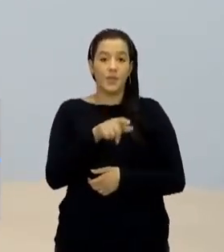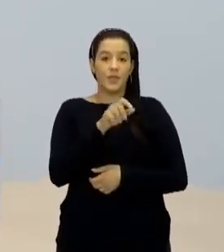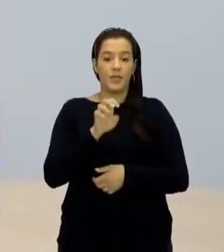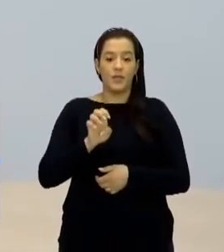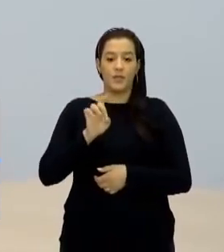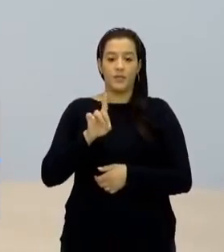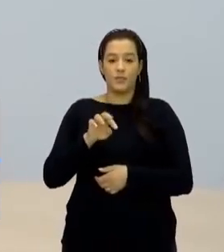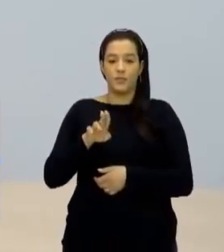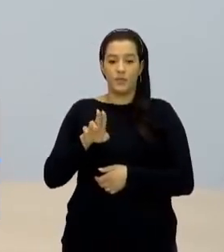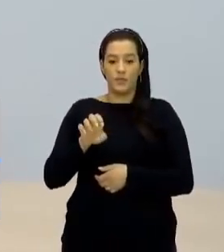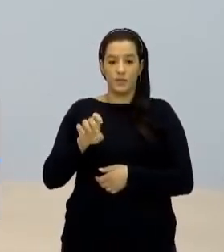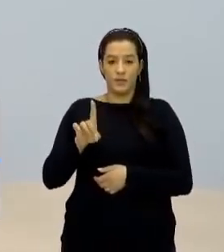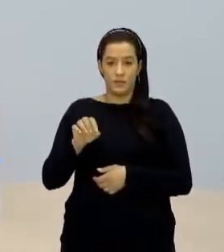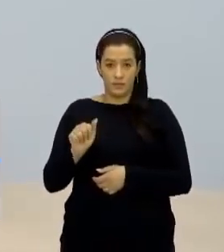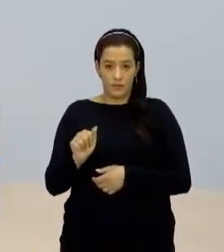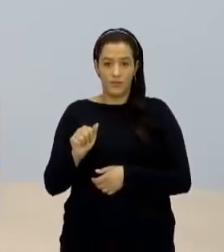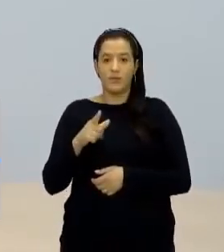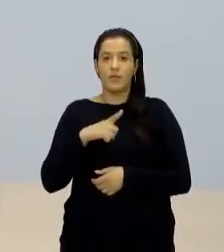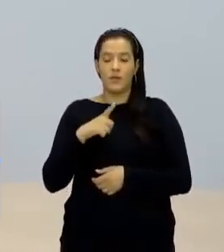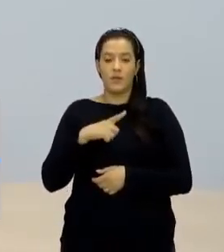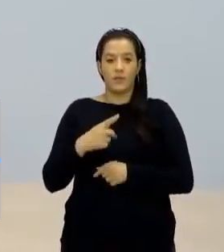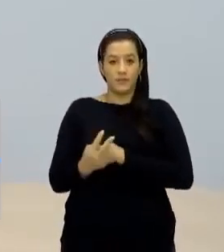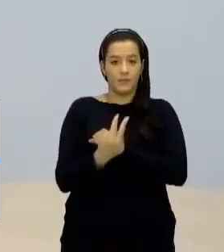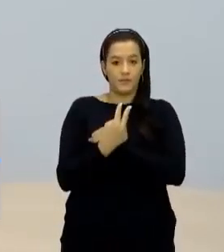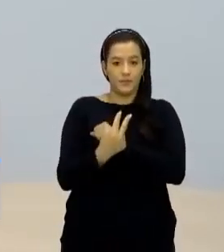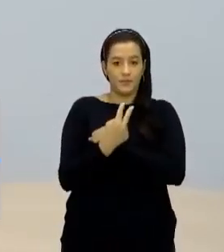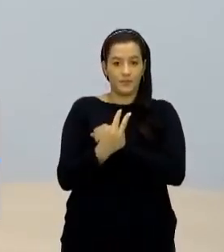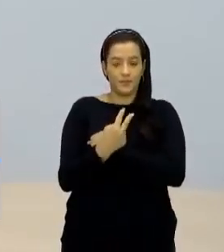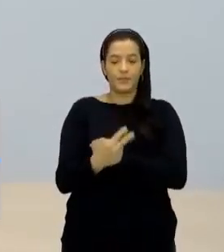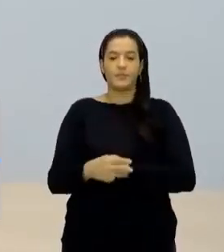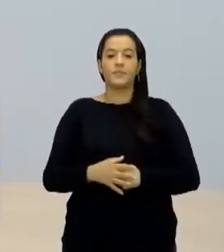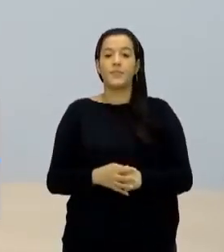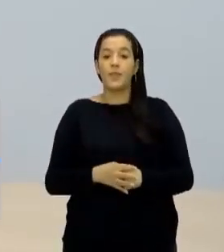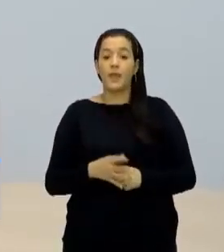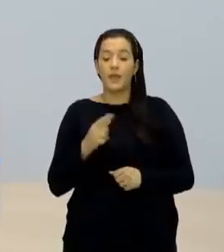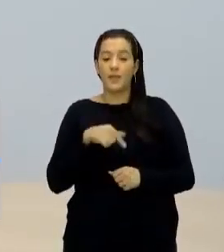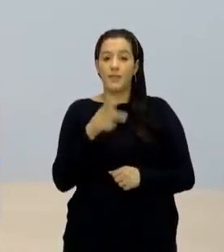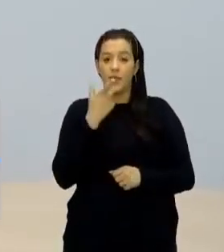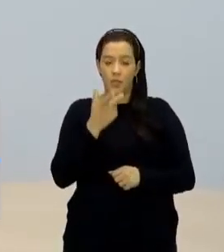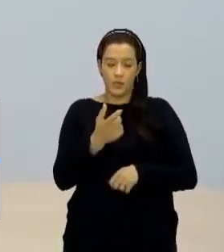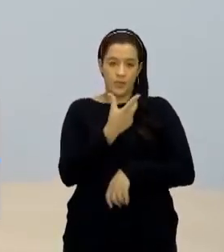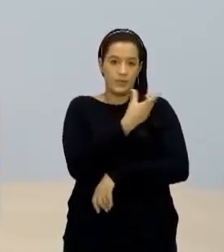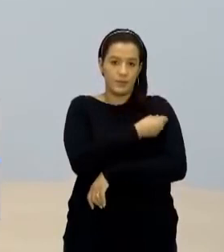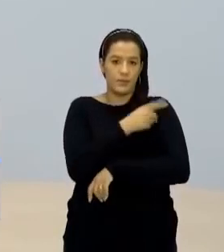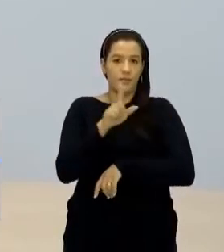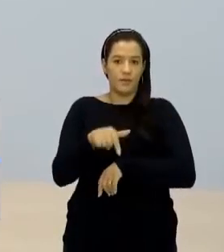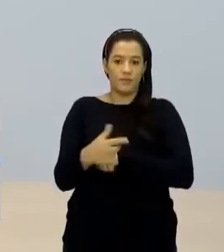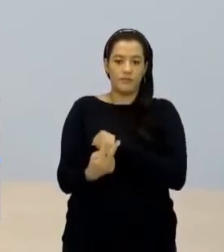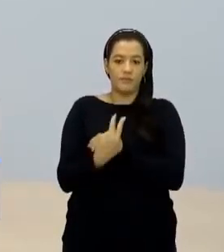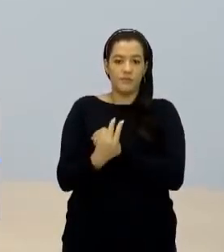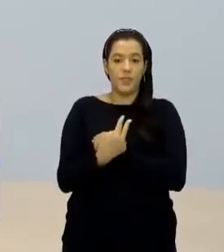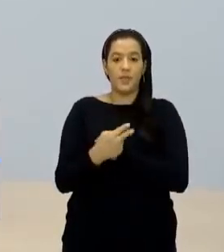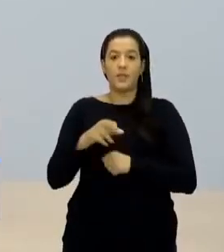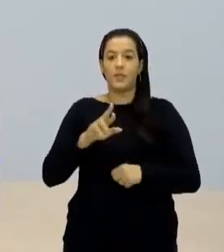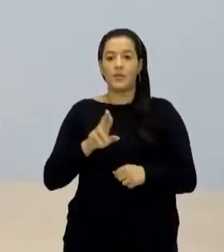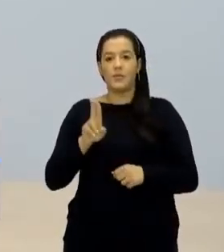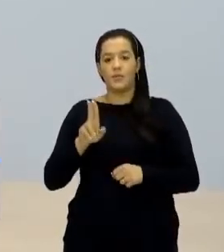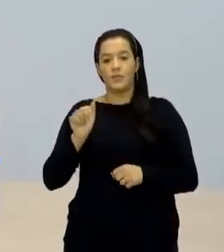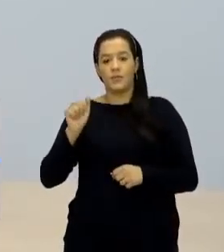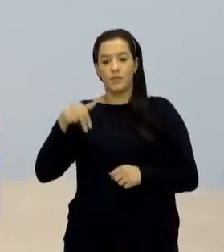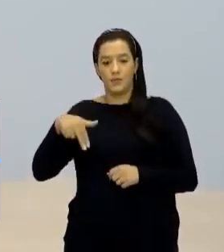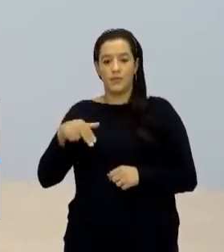um imunizante. Ela é da escola lá, Jeremias de Paula, que a gente está lendo aqui também. Tem o Juan que está participando de